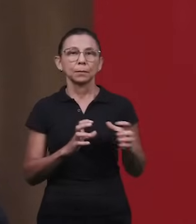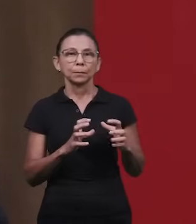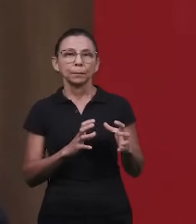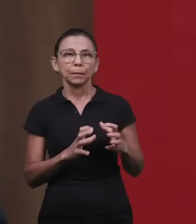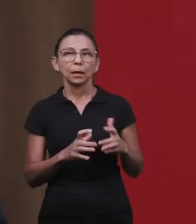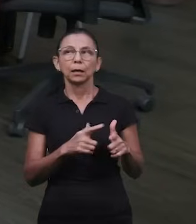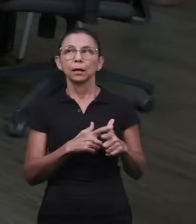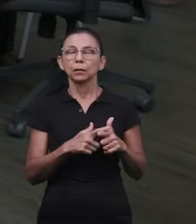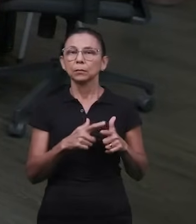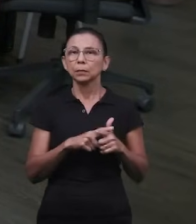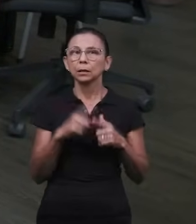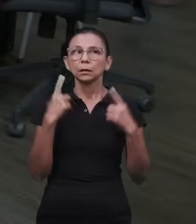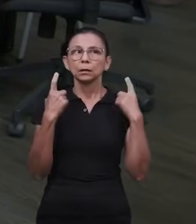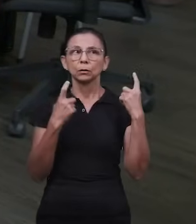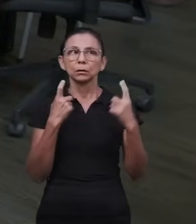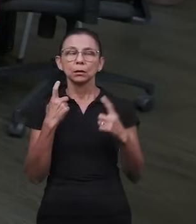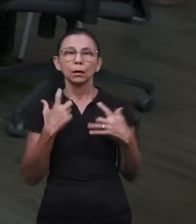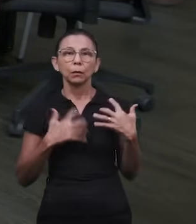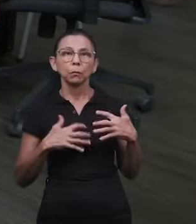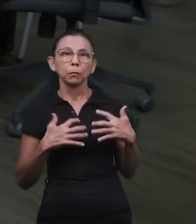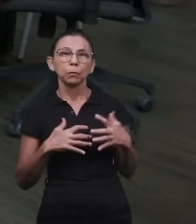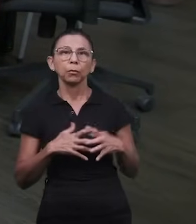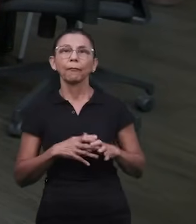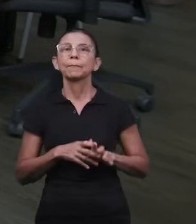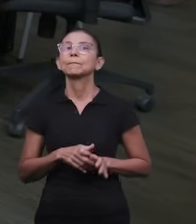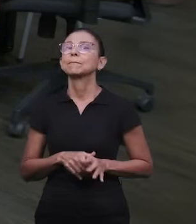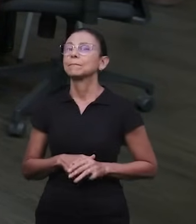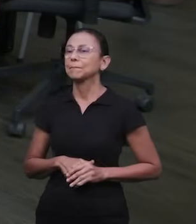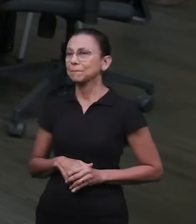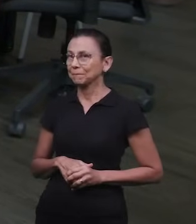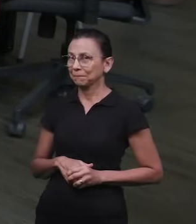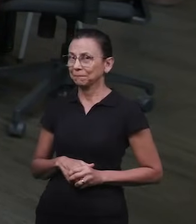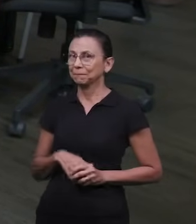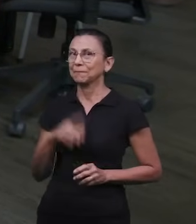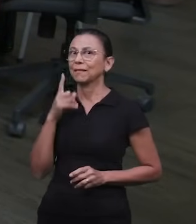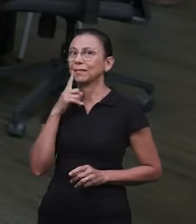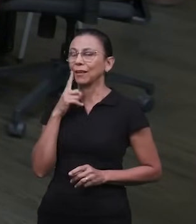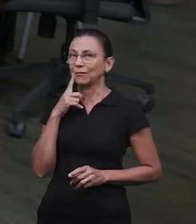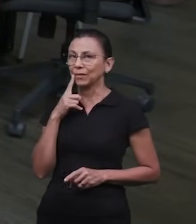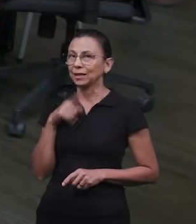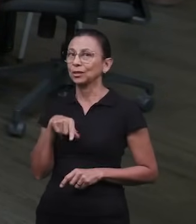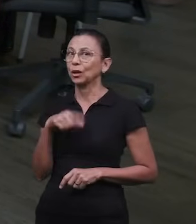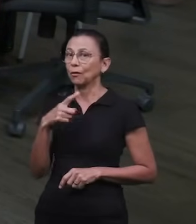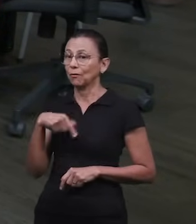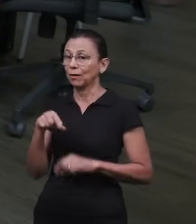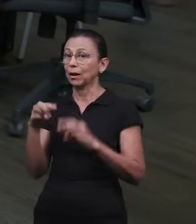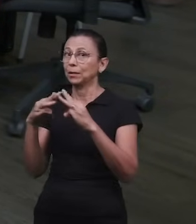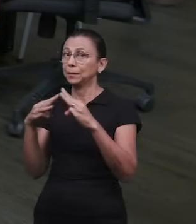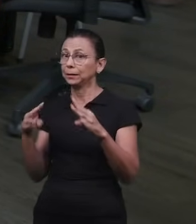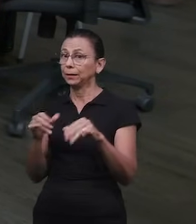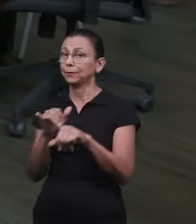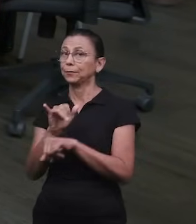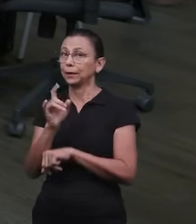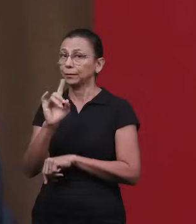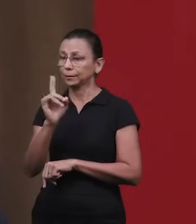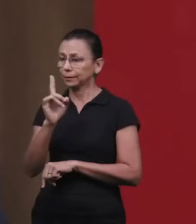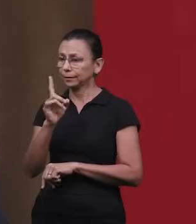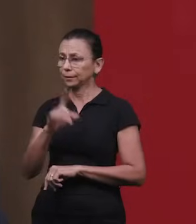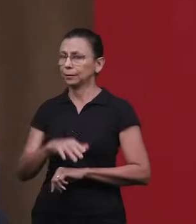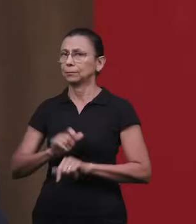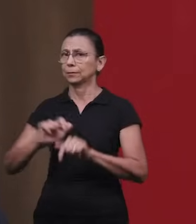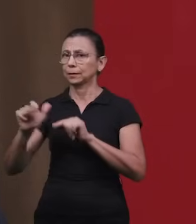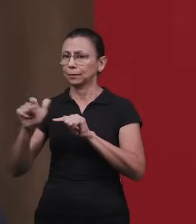jovem? Olha, não falte Manaim por nada não, hein? Vai, busca o Senhor, trabalha, cumpre a sua função, que